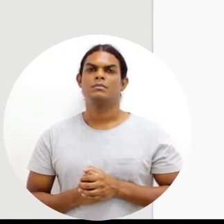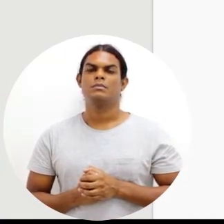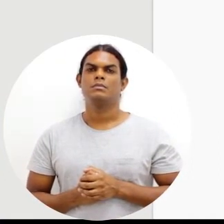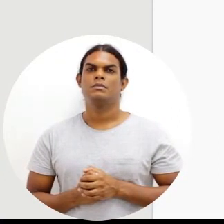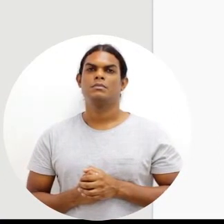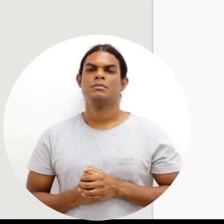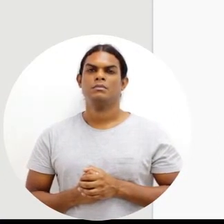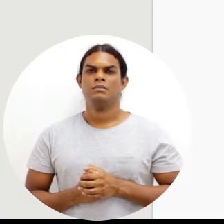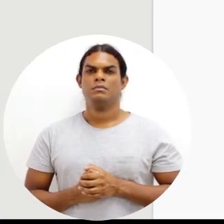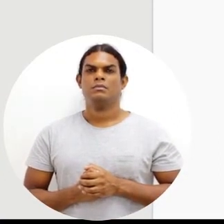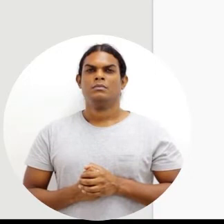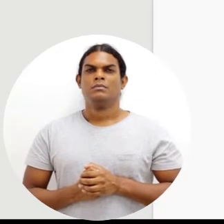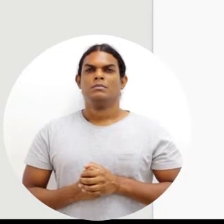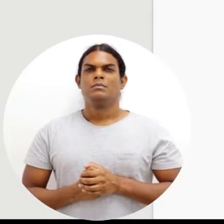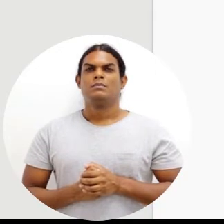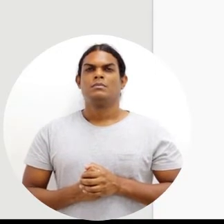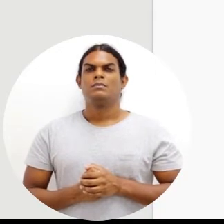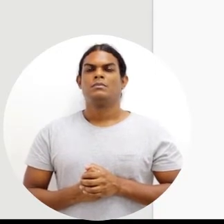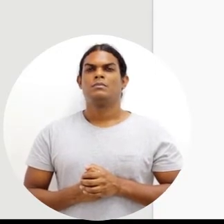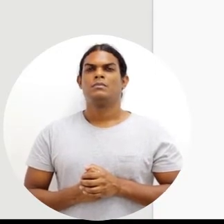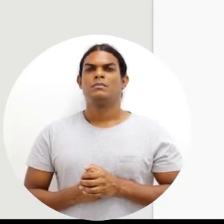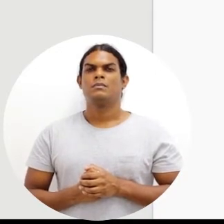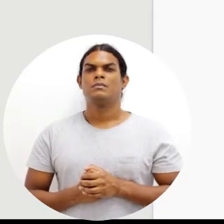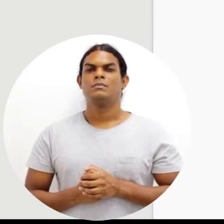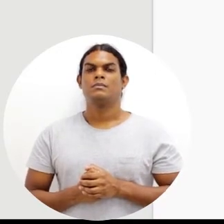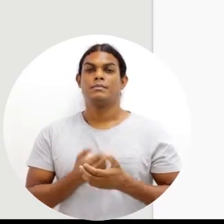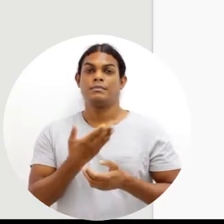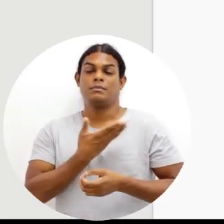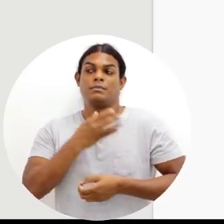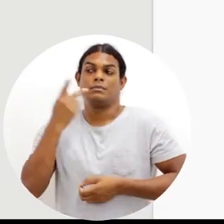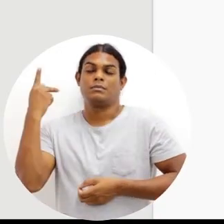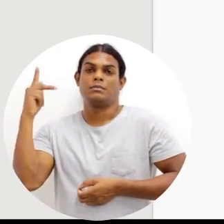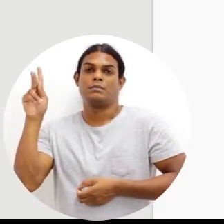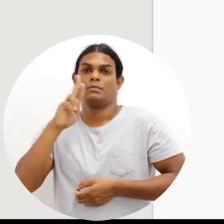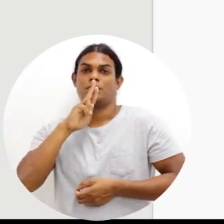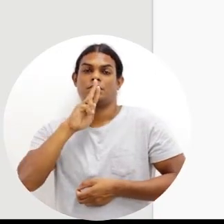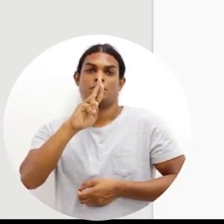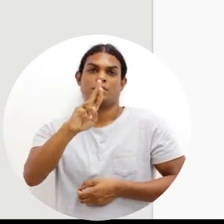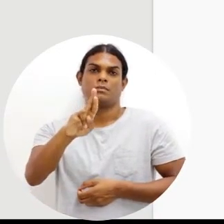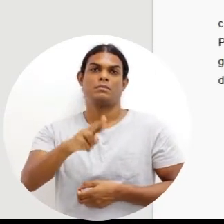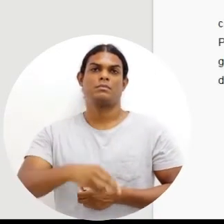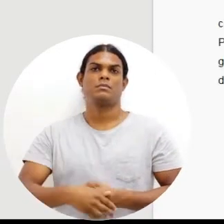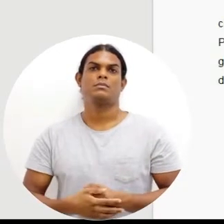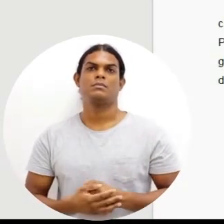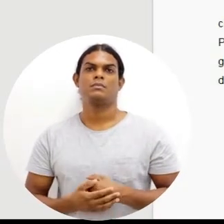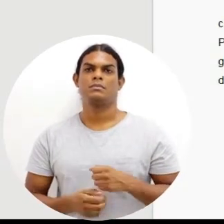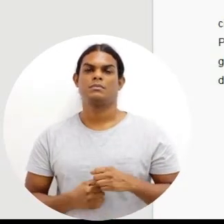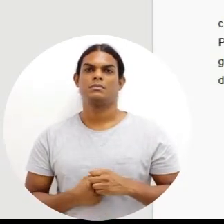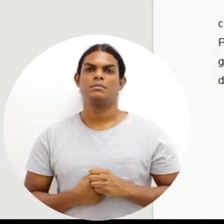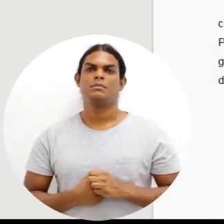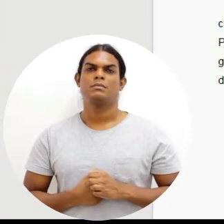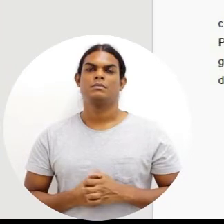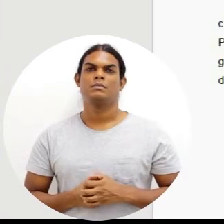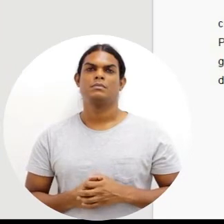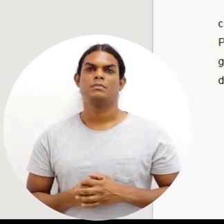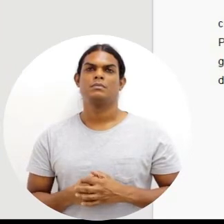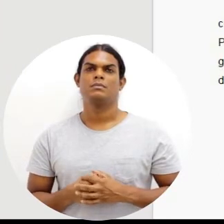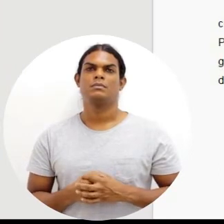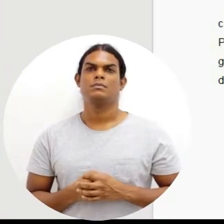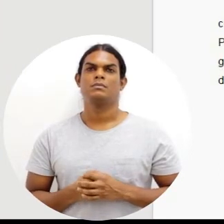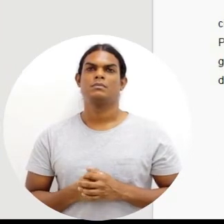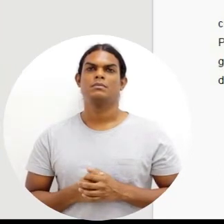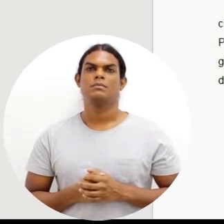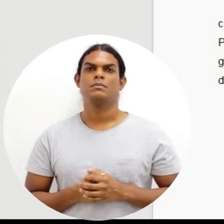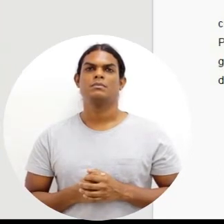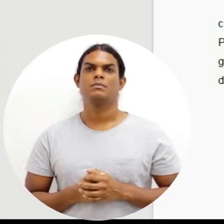uso de tablets. Ela colocou, olha, deixei um comentário no texto, caso você concorde, é só dar ok e resolver. Quando ela coloca aqui,